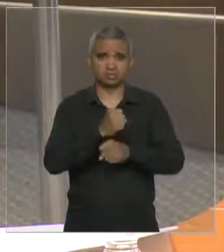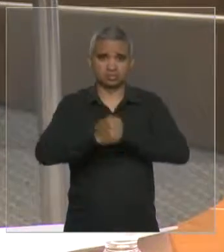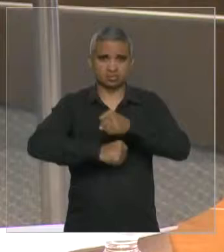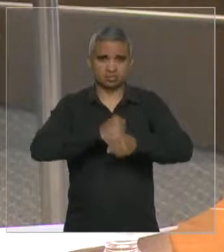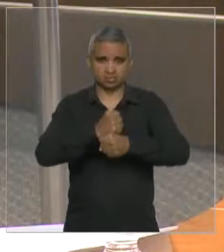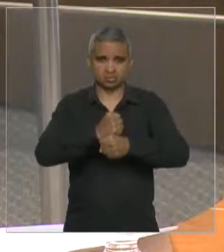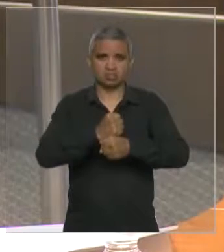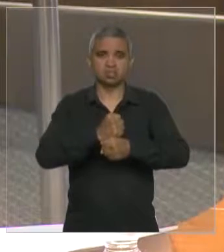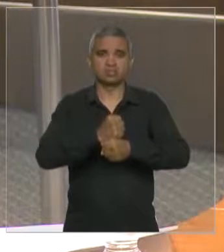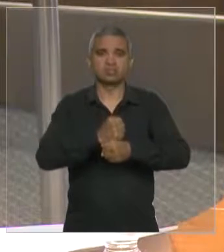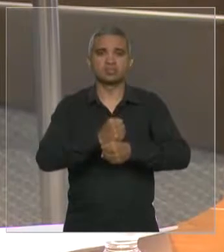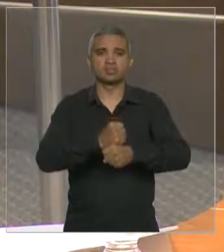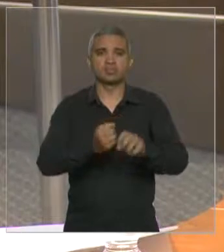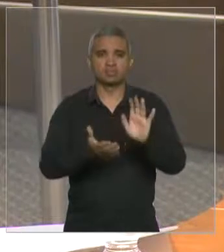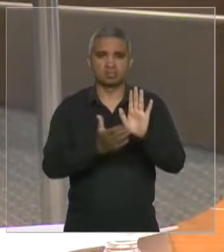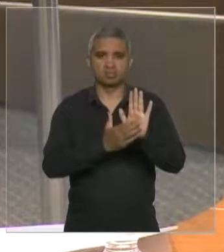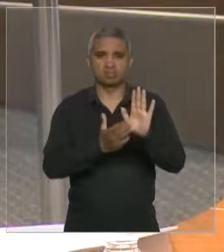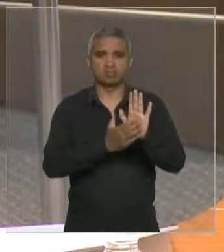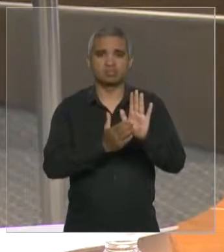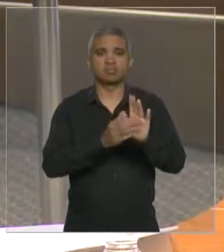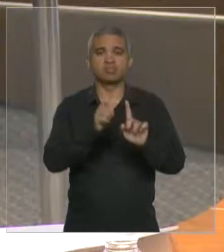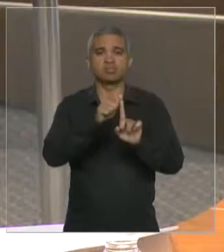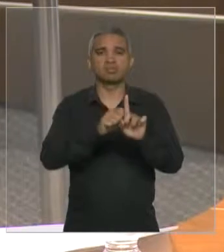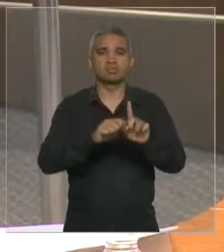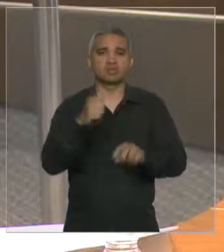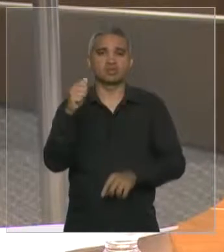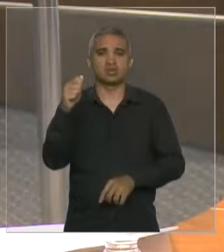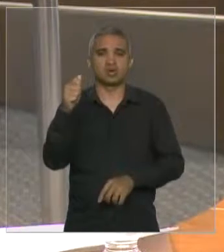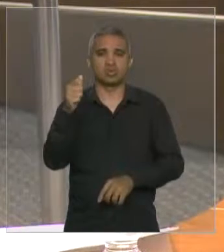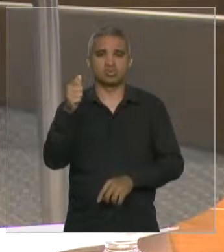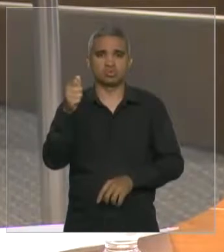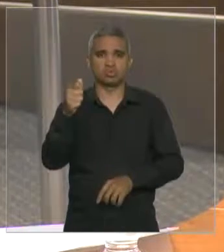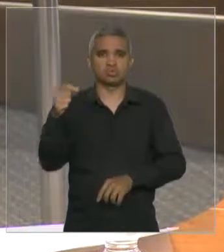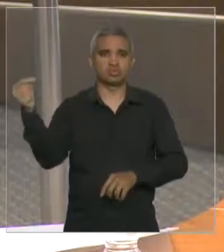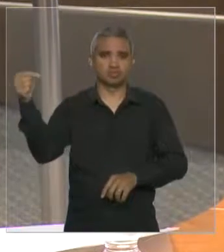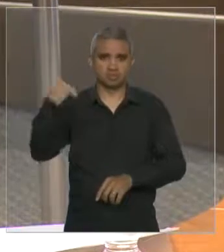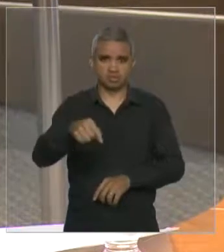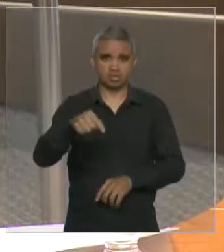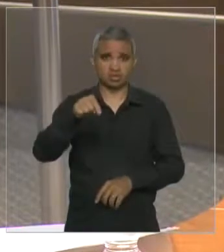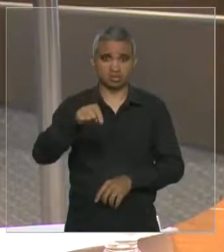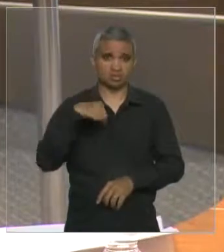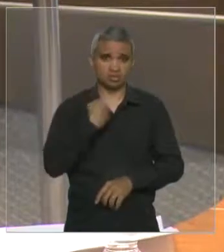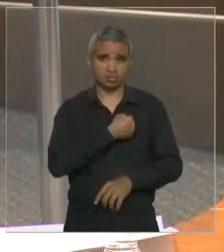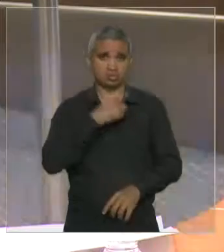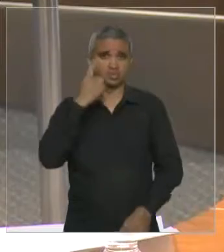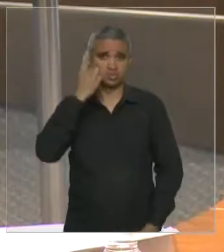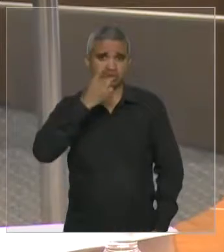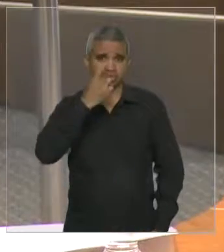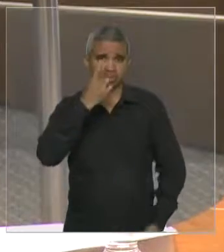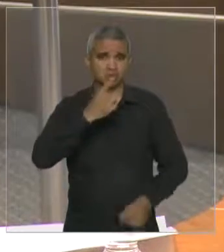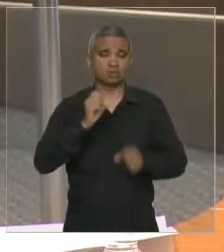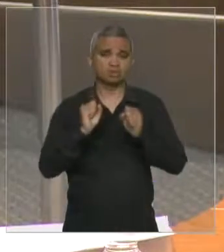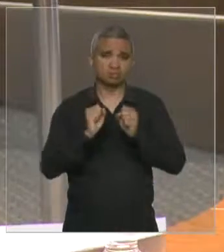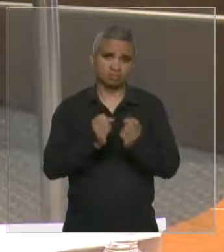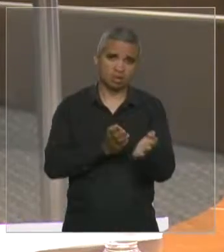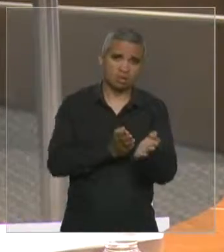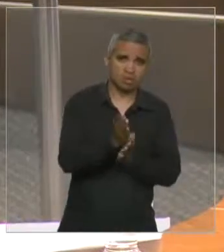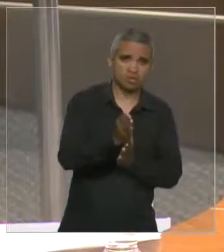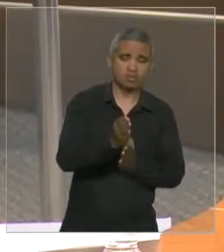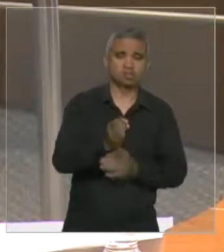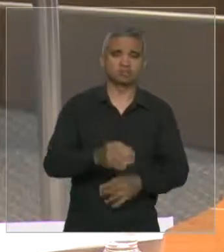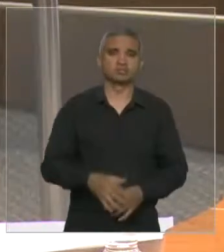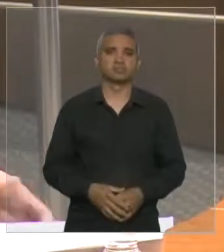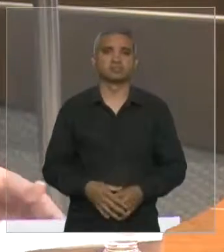estar aqui na casa a partir de agosto, para que nós, parlamentares, possamos aprovar. E com o diferencial